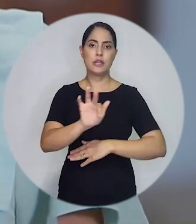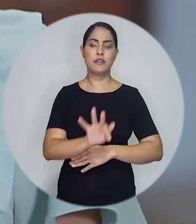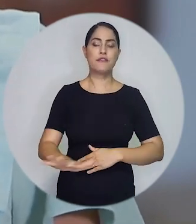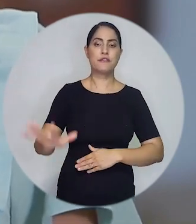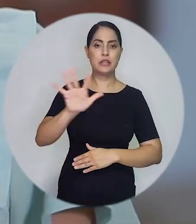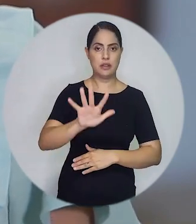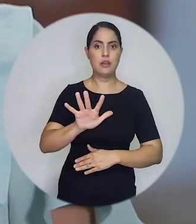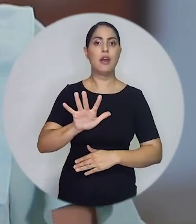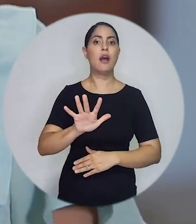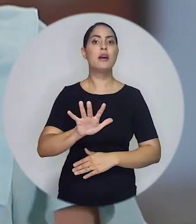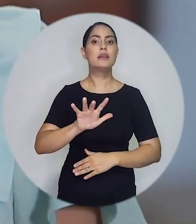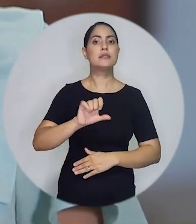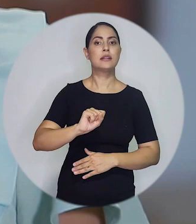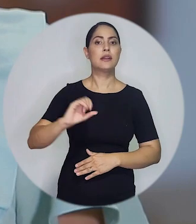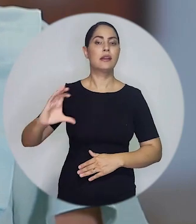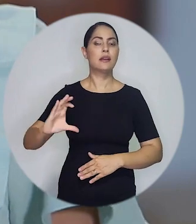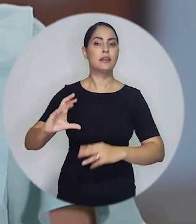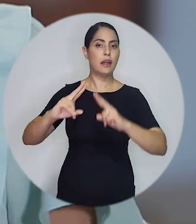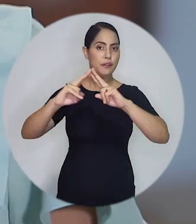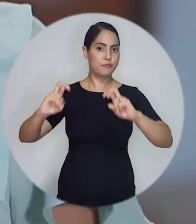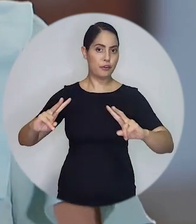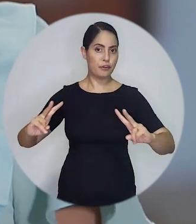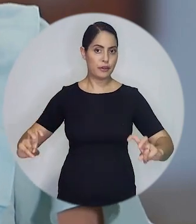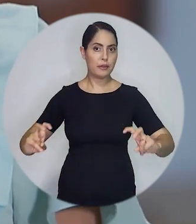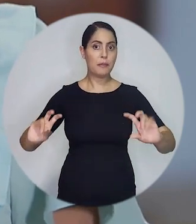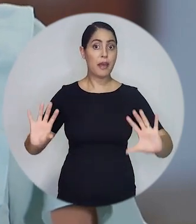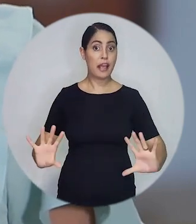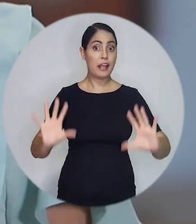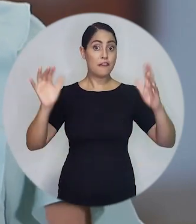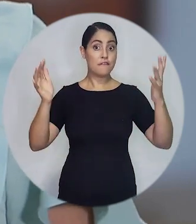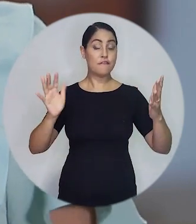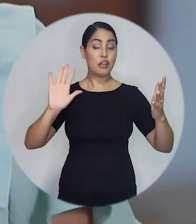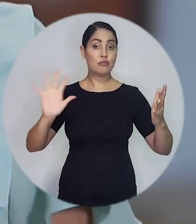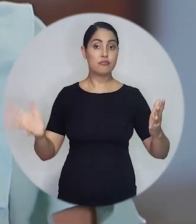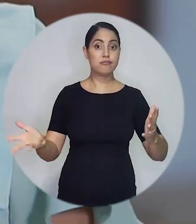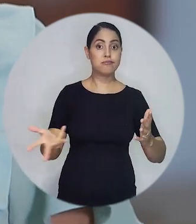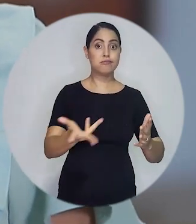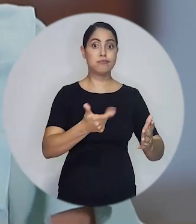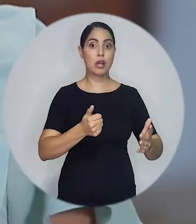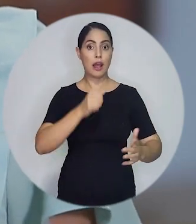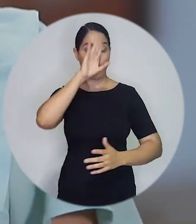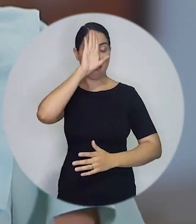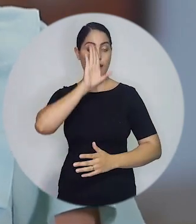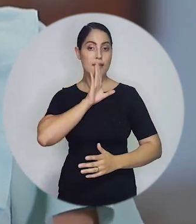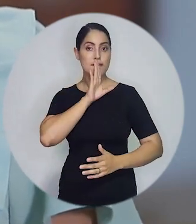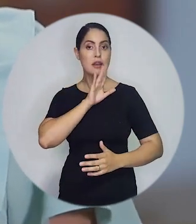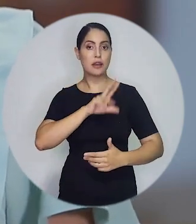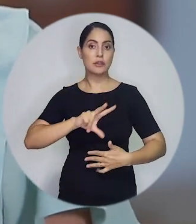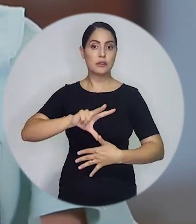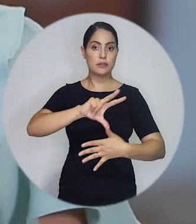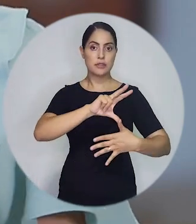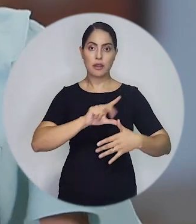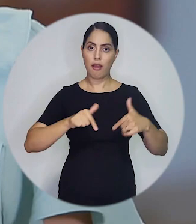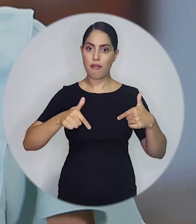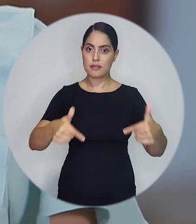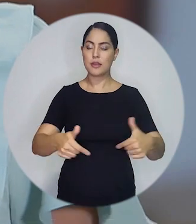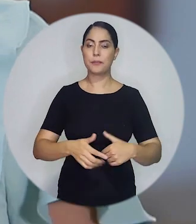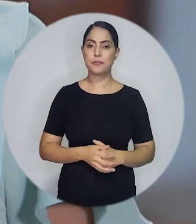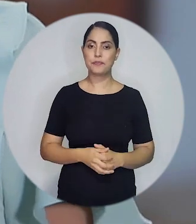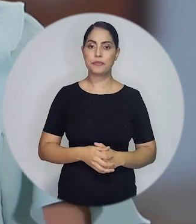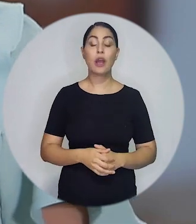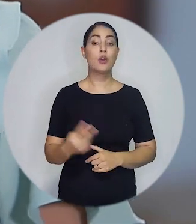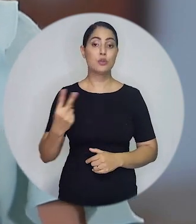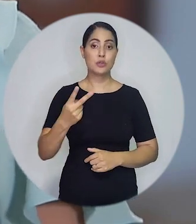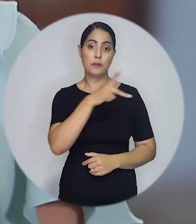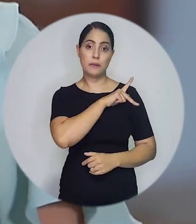Universidade Federal de Santa Catarina, em Florianópolis. O evento é o maior já realizado de forma gratuita na América Latina.